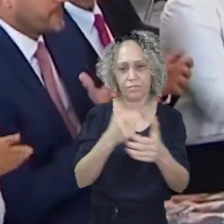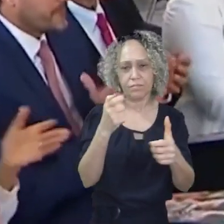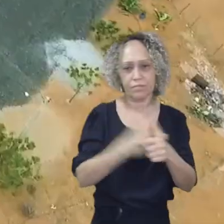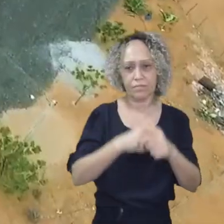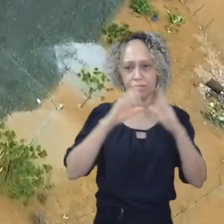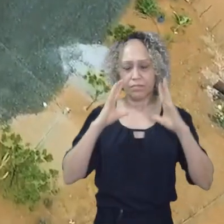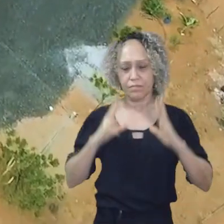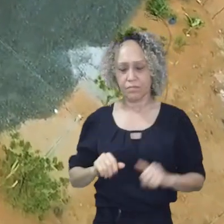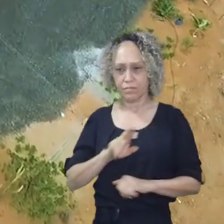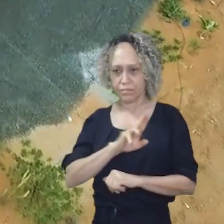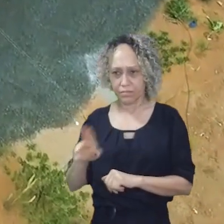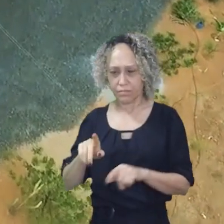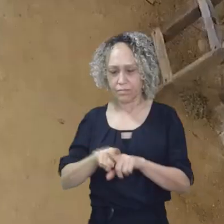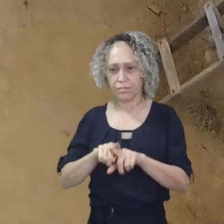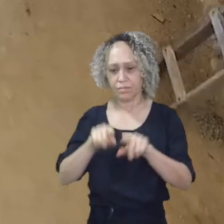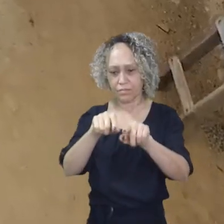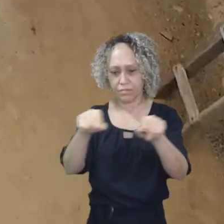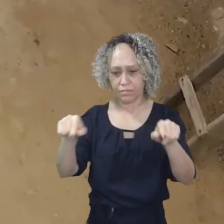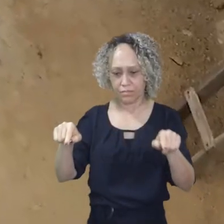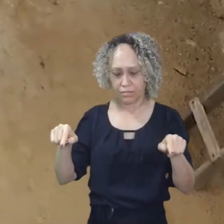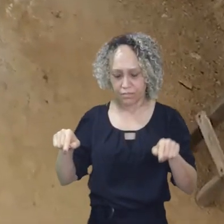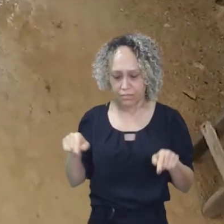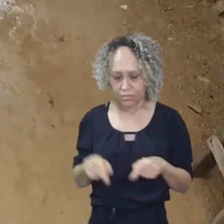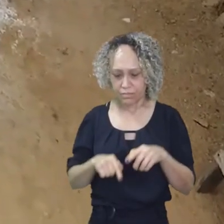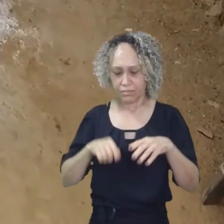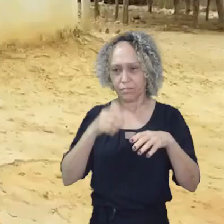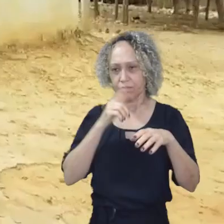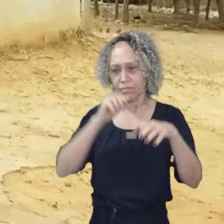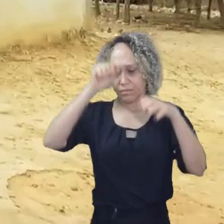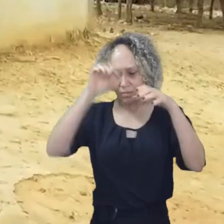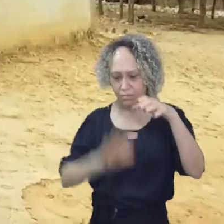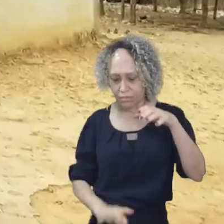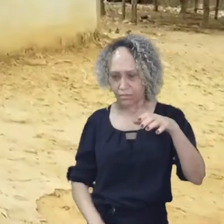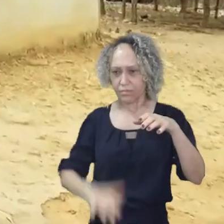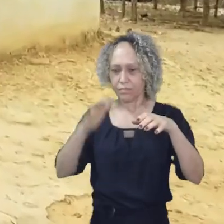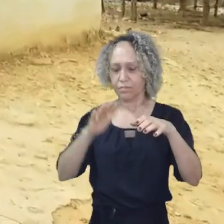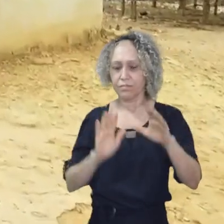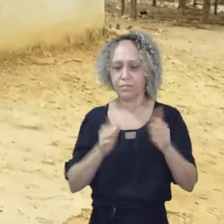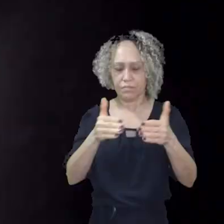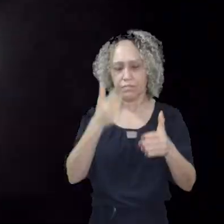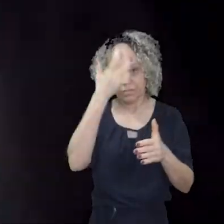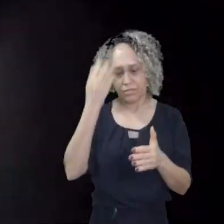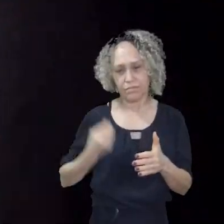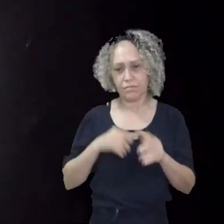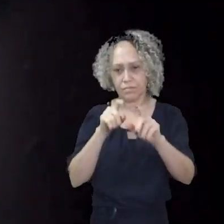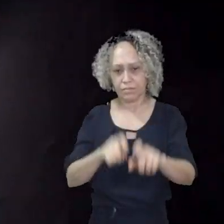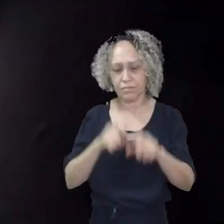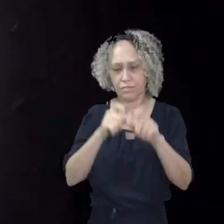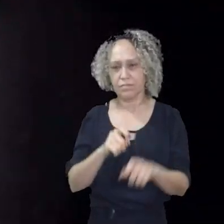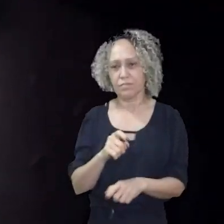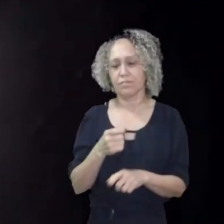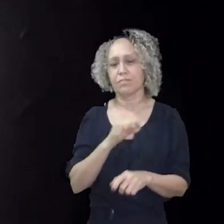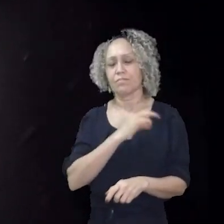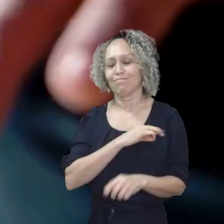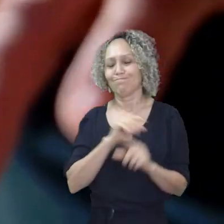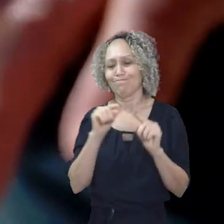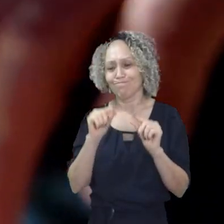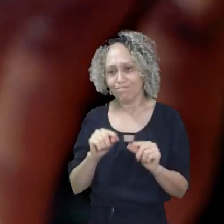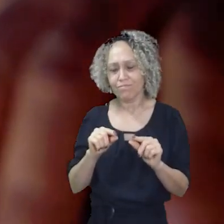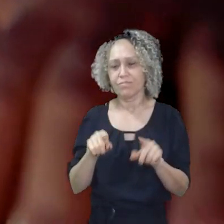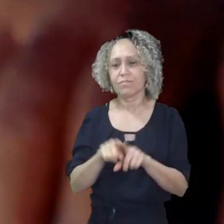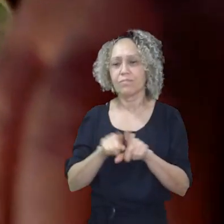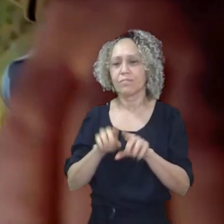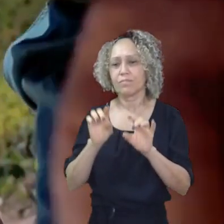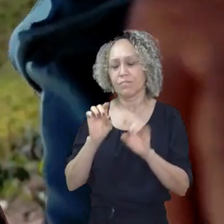programa Cisternas, esse último destinado para famílias rurais de baixa renda, além de outros projetos essenciais para